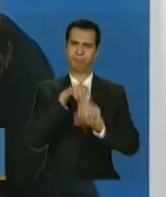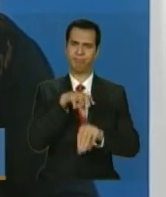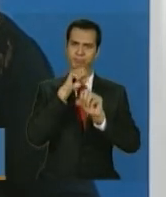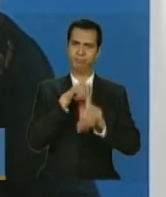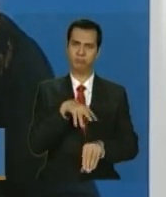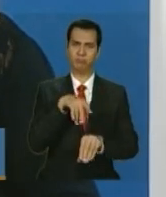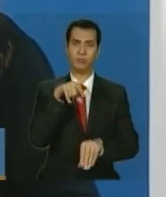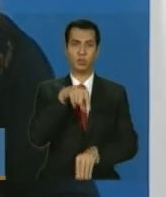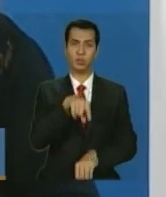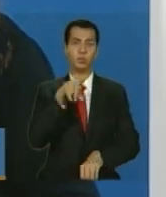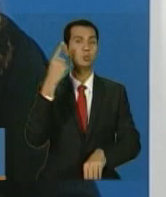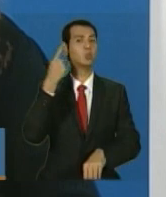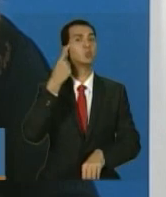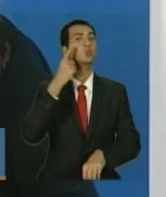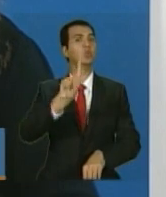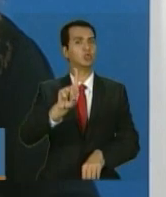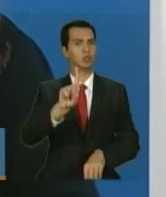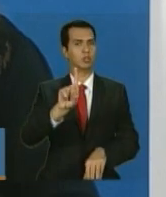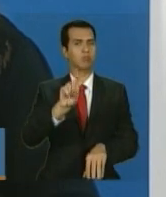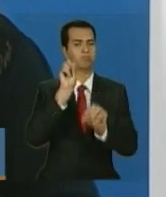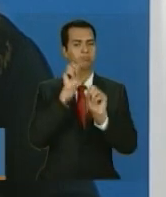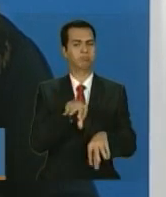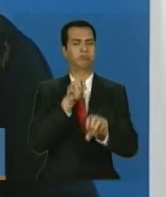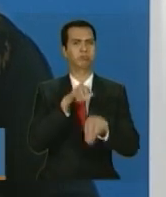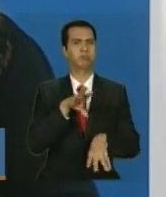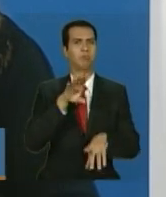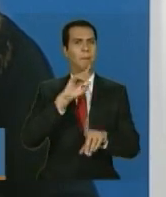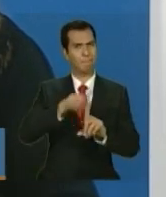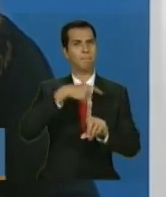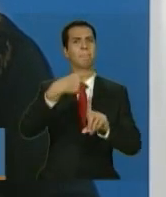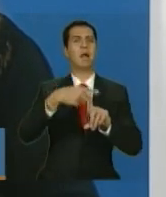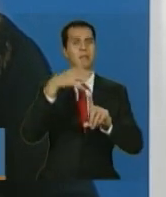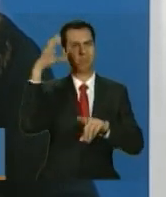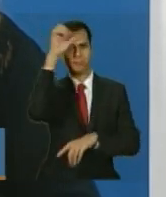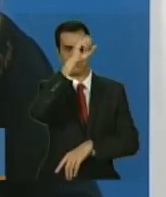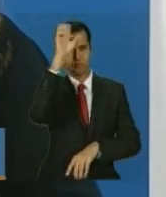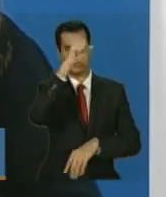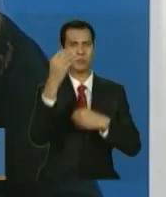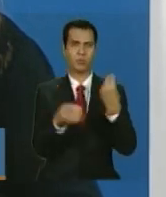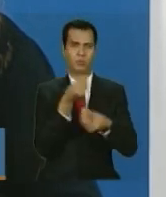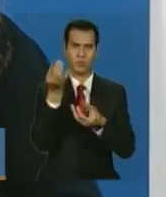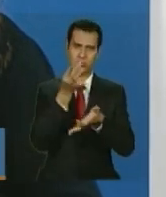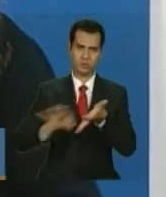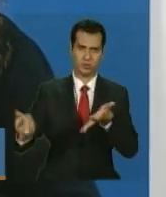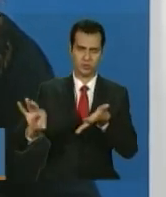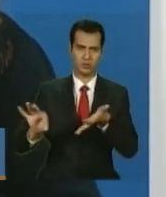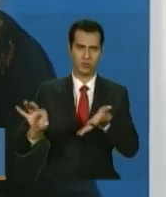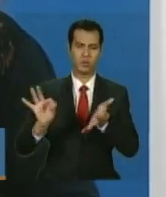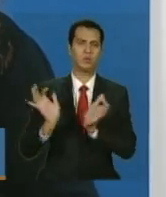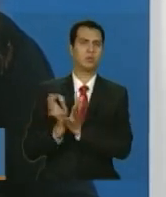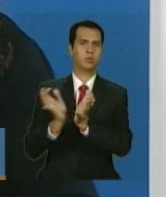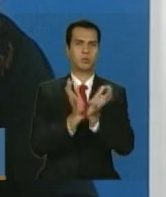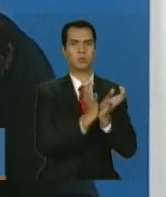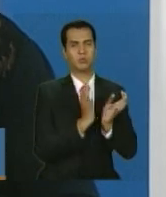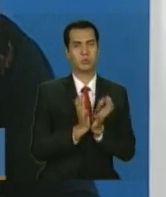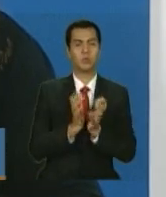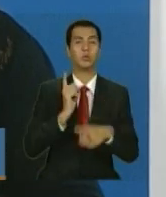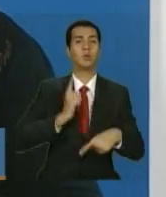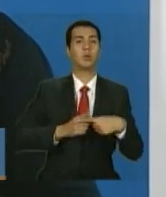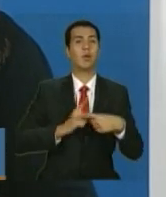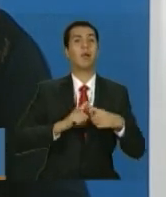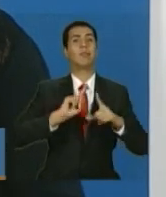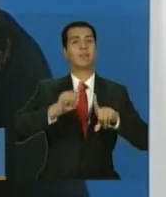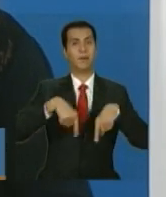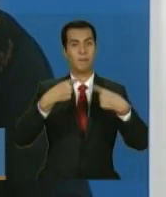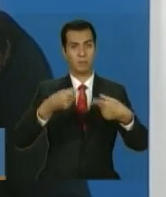aos multiplicadores já capacitados para, enfim, instrução sobre o cadastramento desses novos grupos, para que todos os entrevistadores de